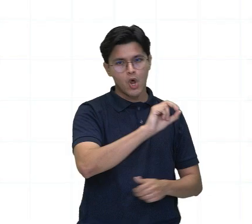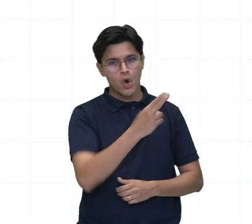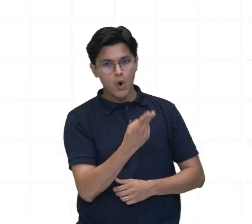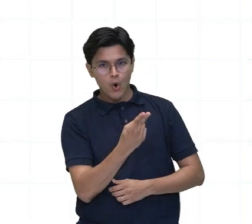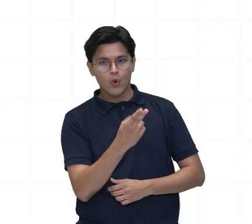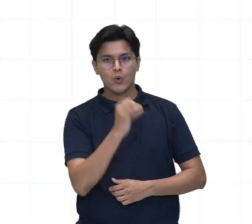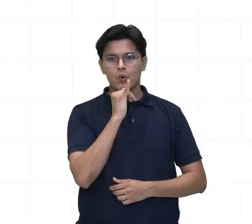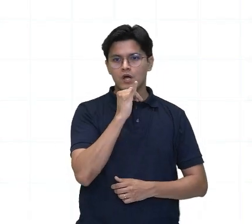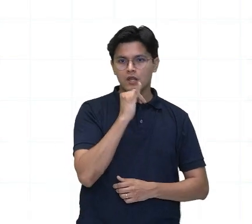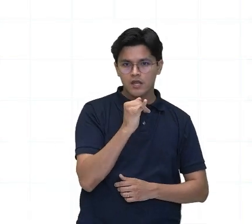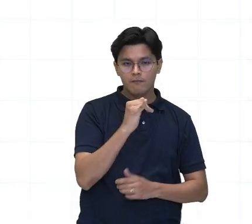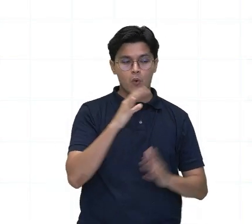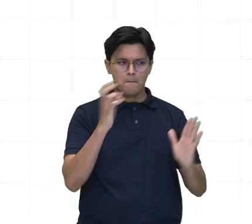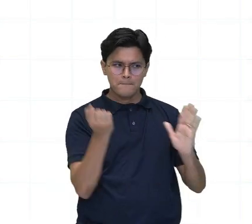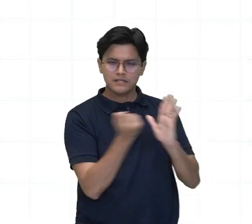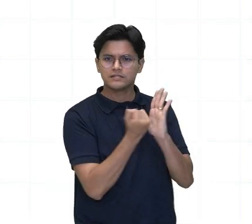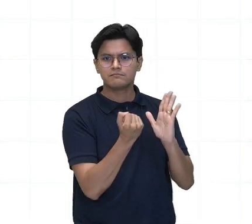nossos